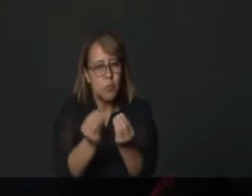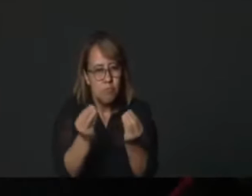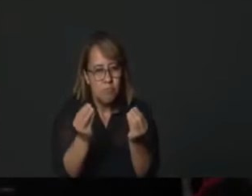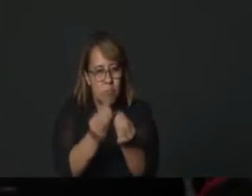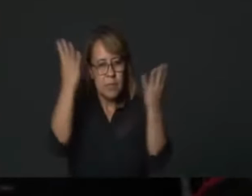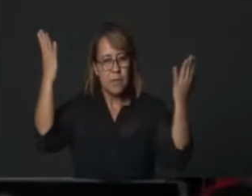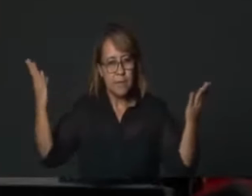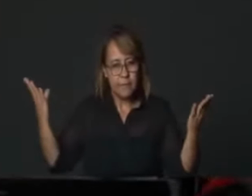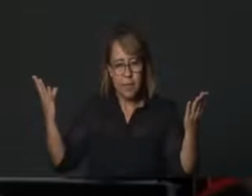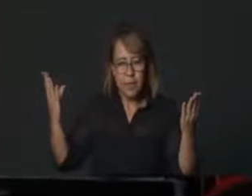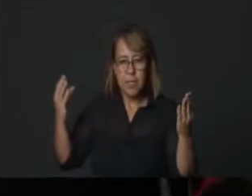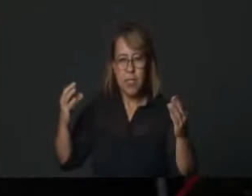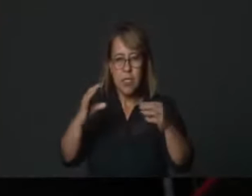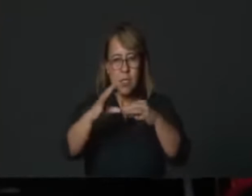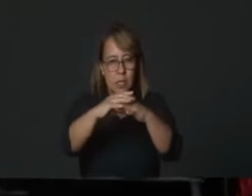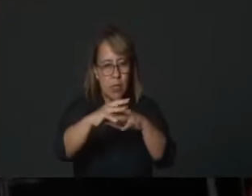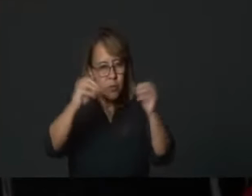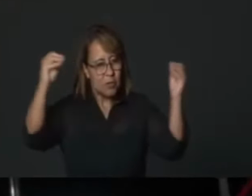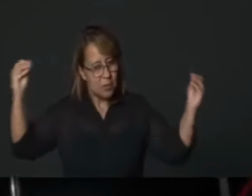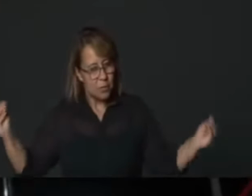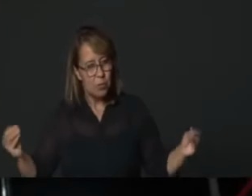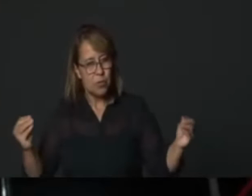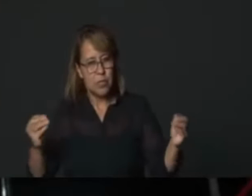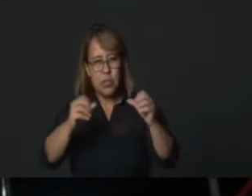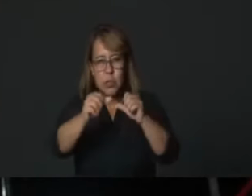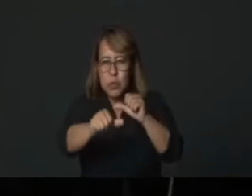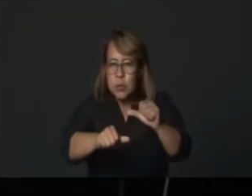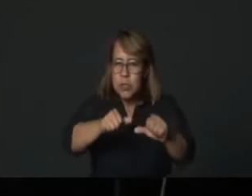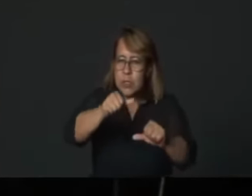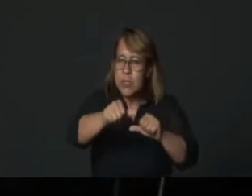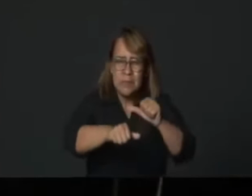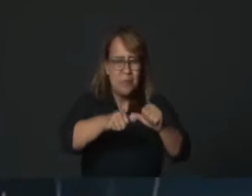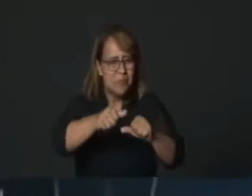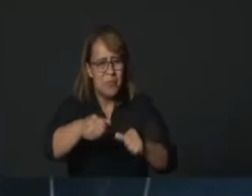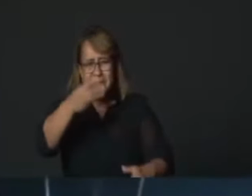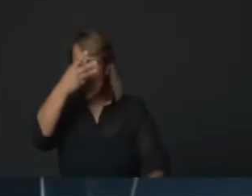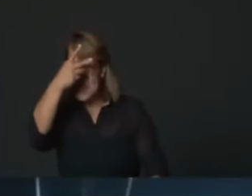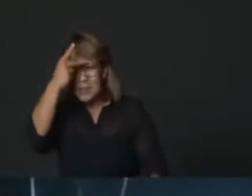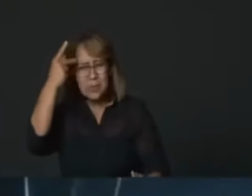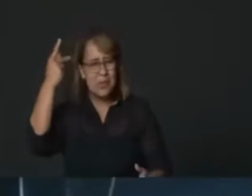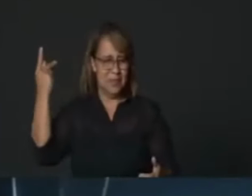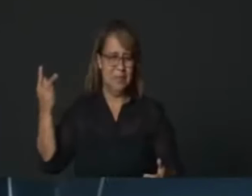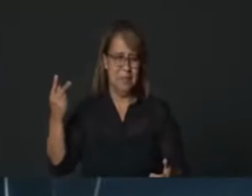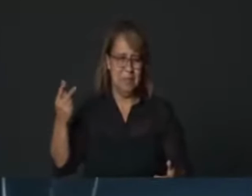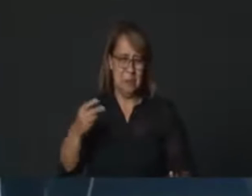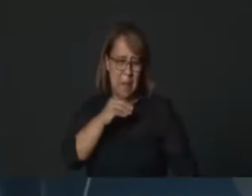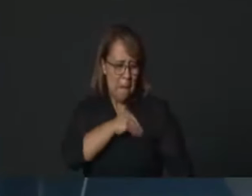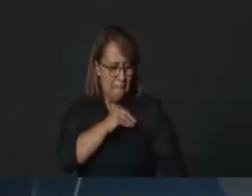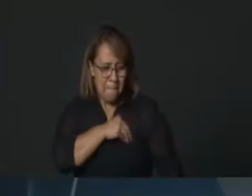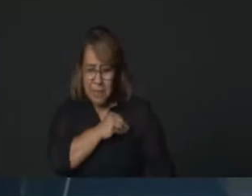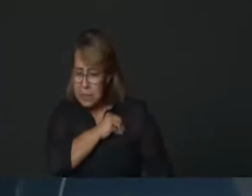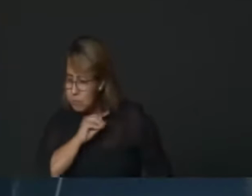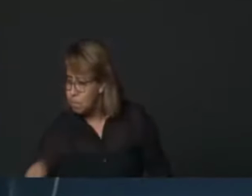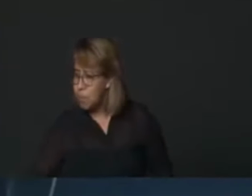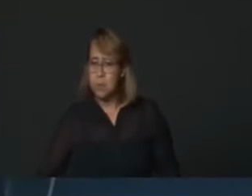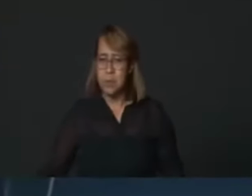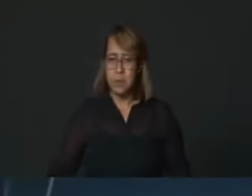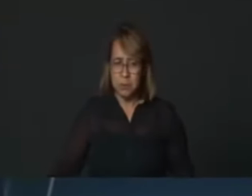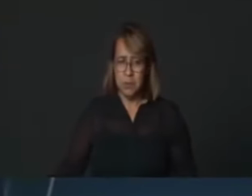poder o calor tão glorioso está queimando o pecado destruindo tudo que